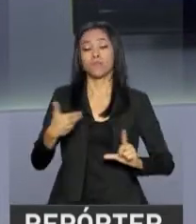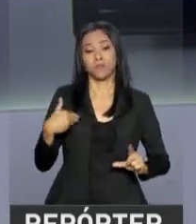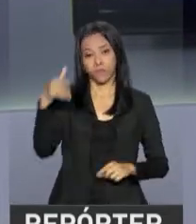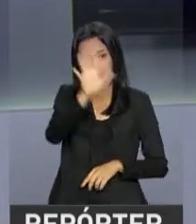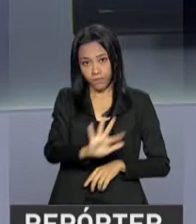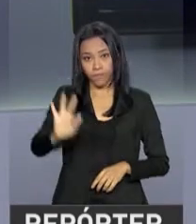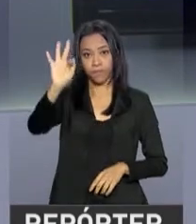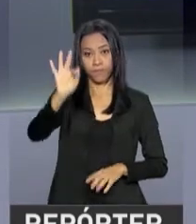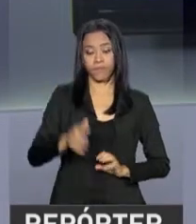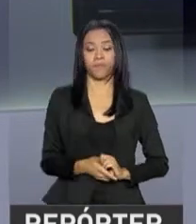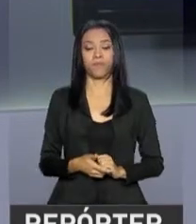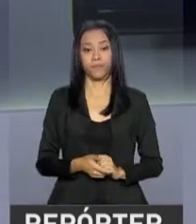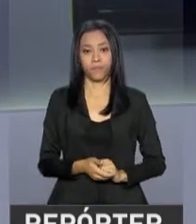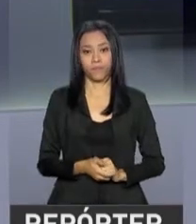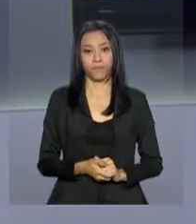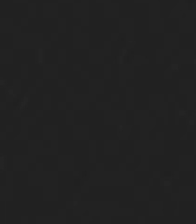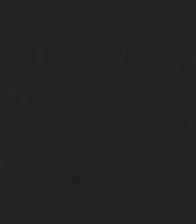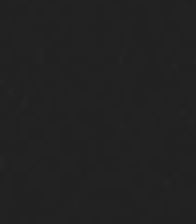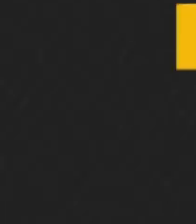do governo federal